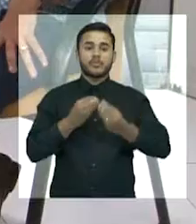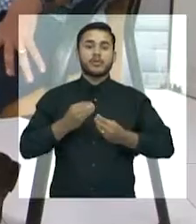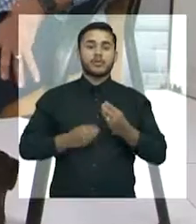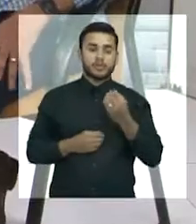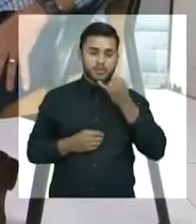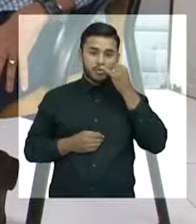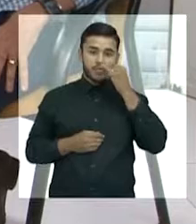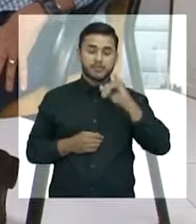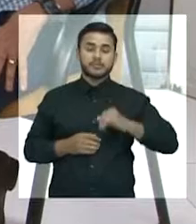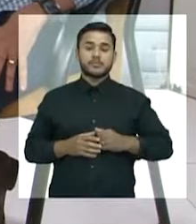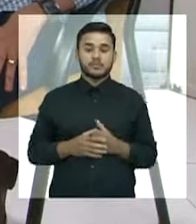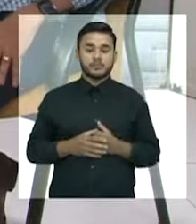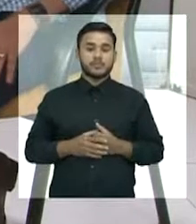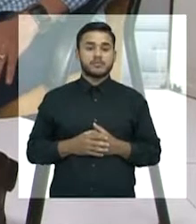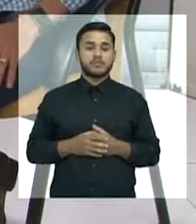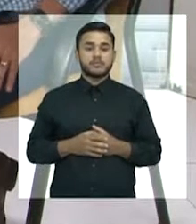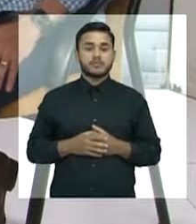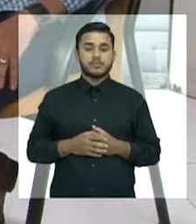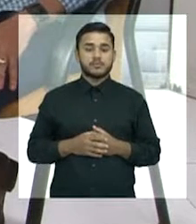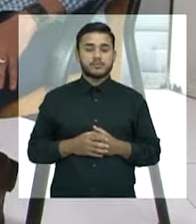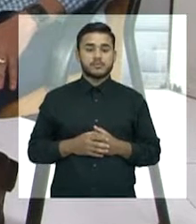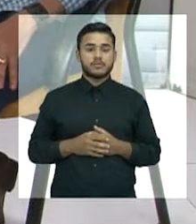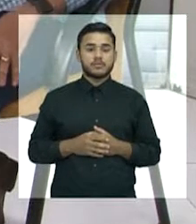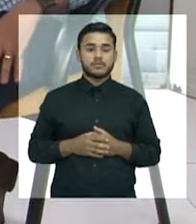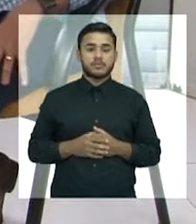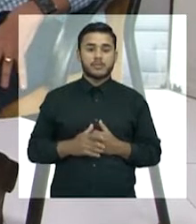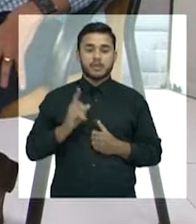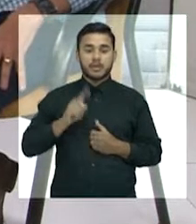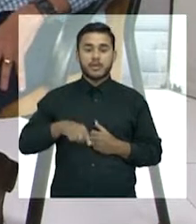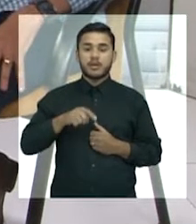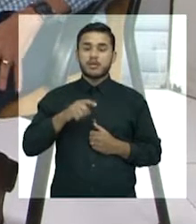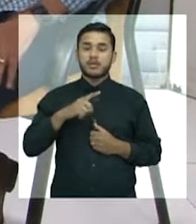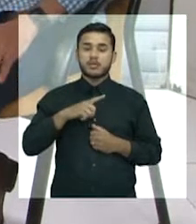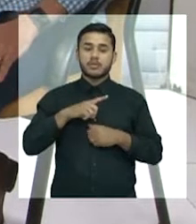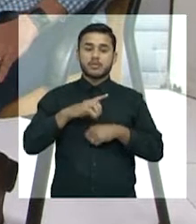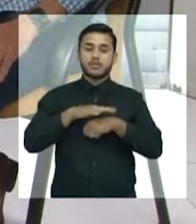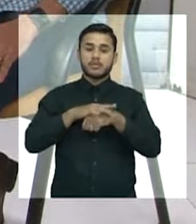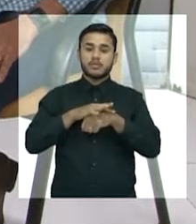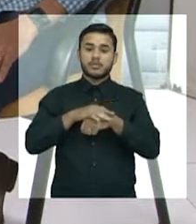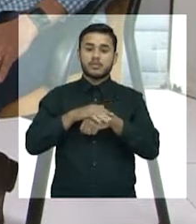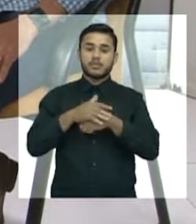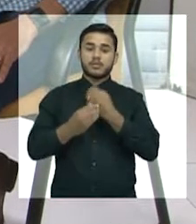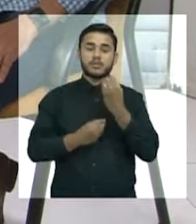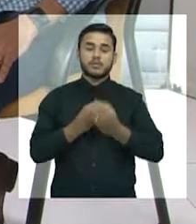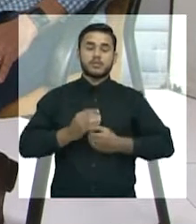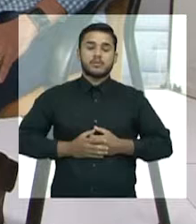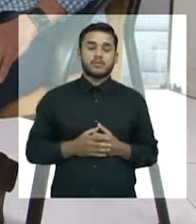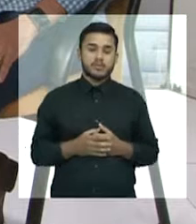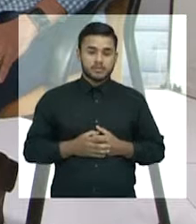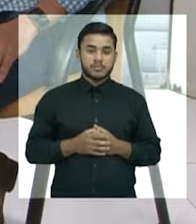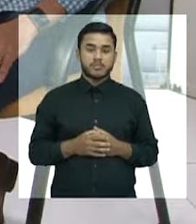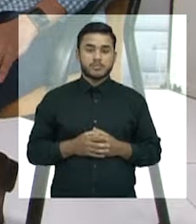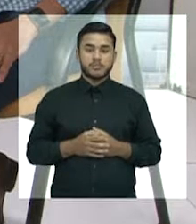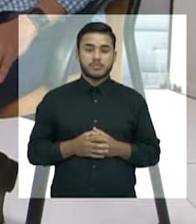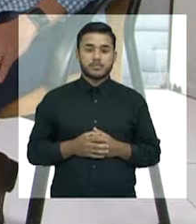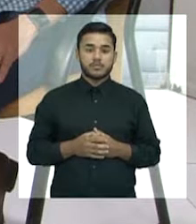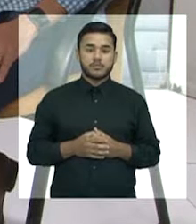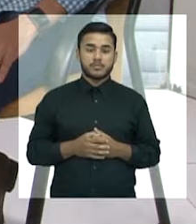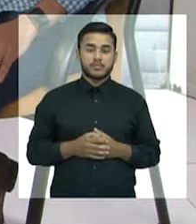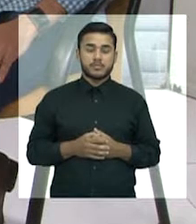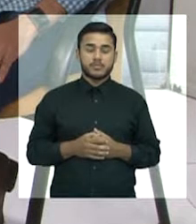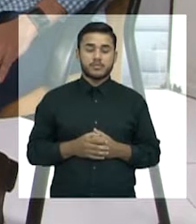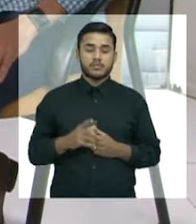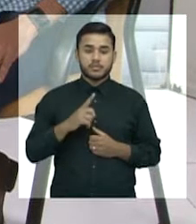risco, né? Agora, no caso da doença, né, que você mencionou, transmitida pelo fungo,